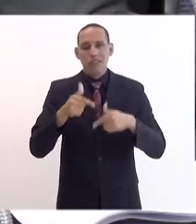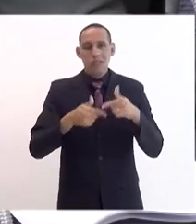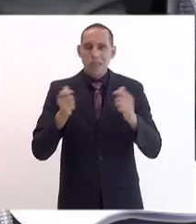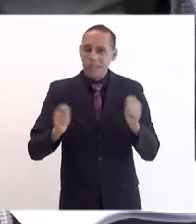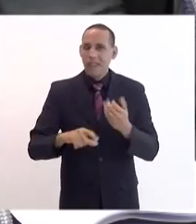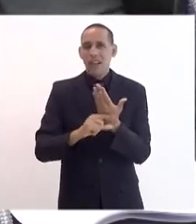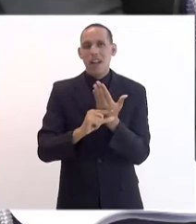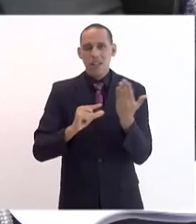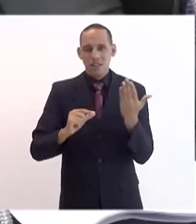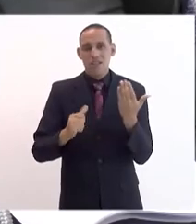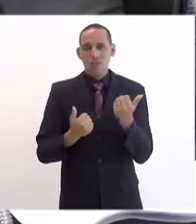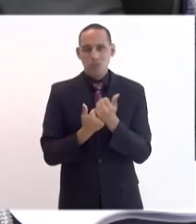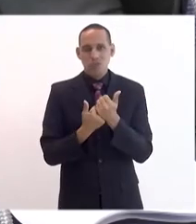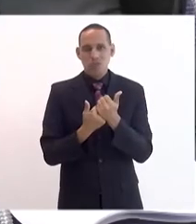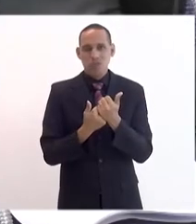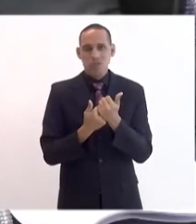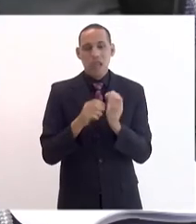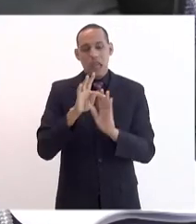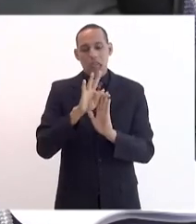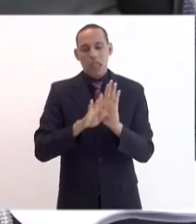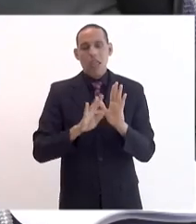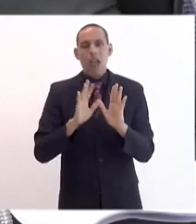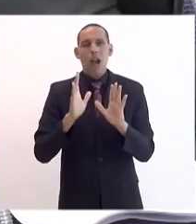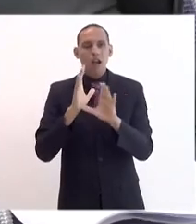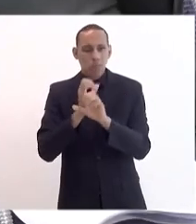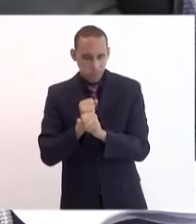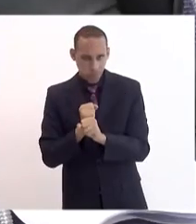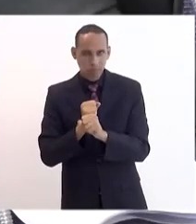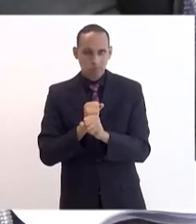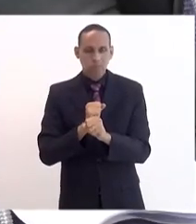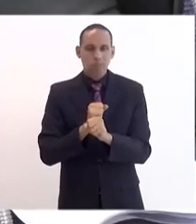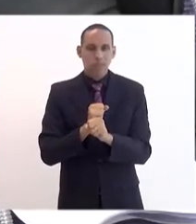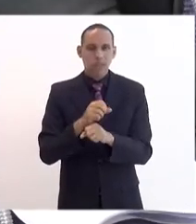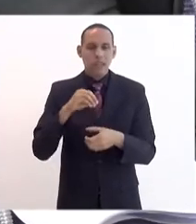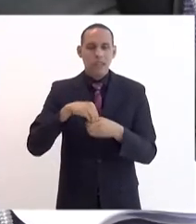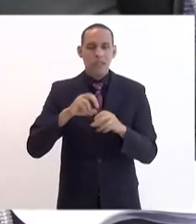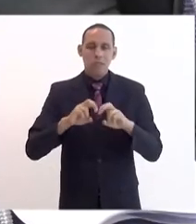coautores. Chegar um texto... E eles chegam a um texto okay. Em plenário.